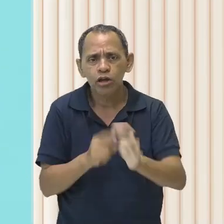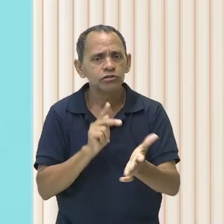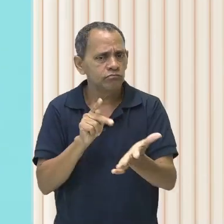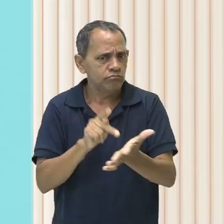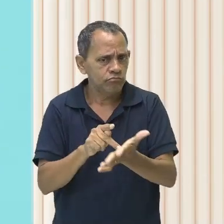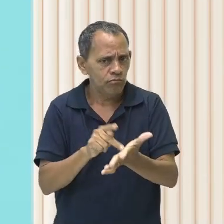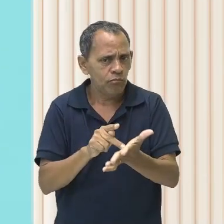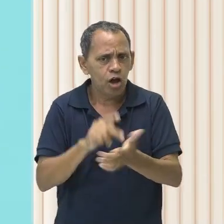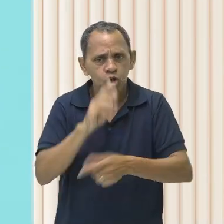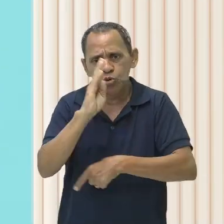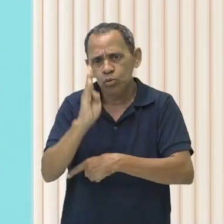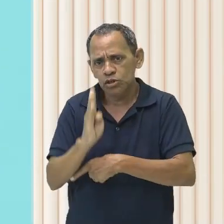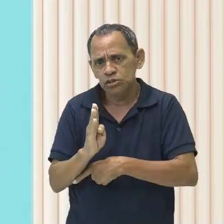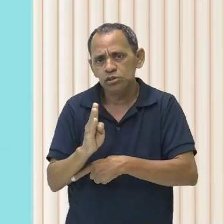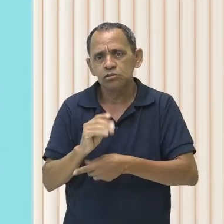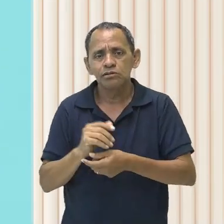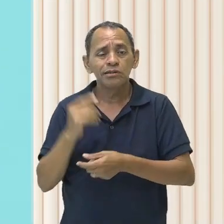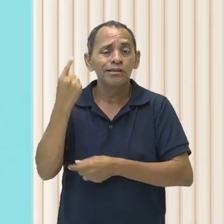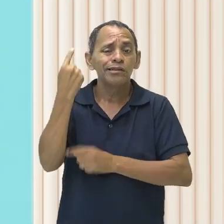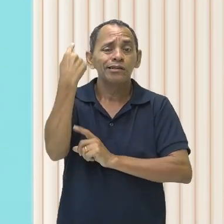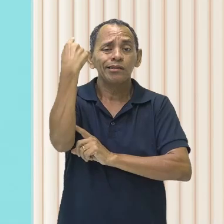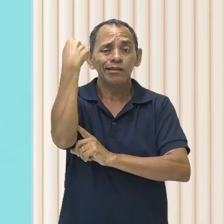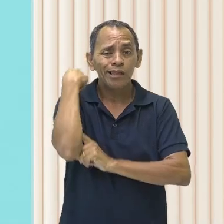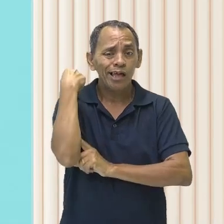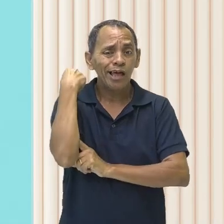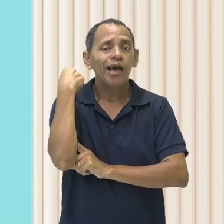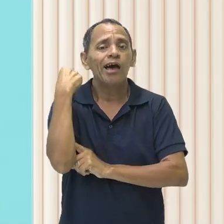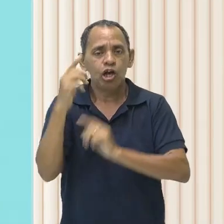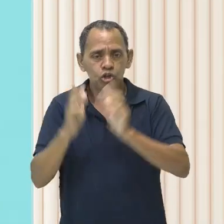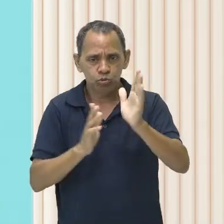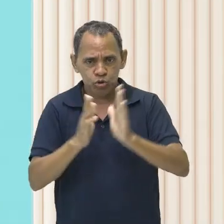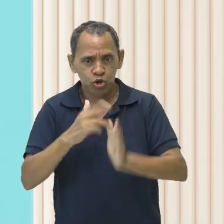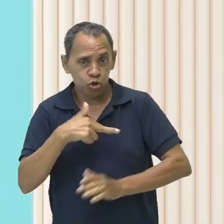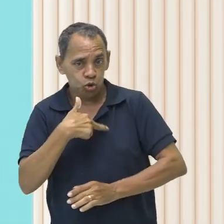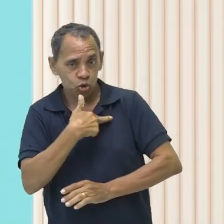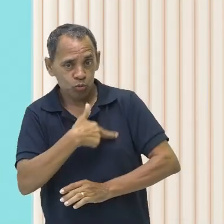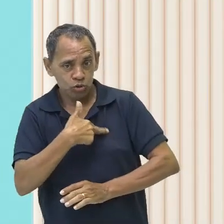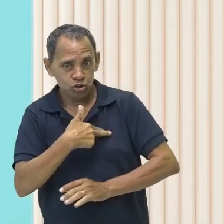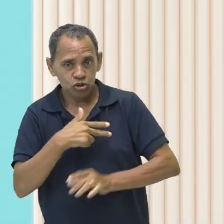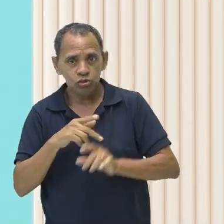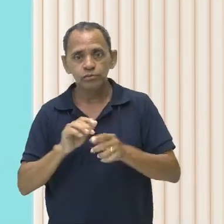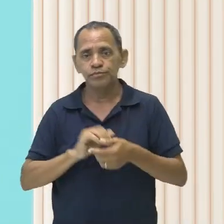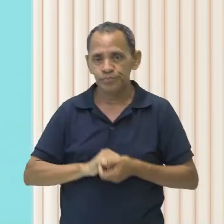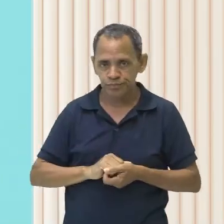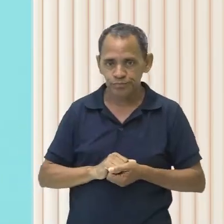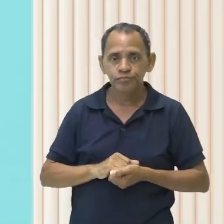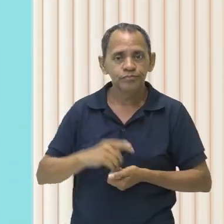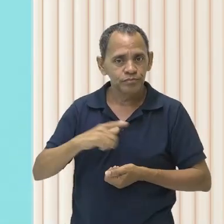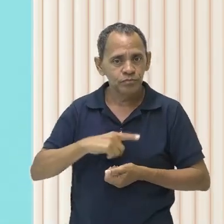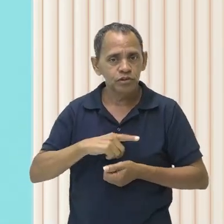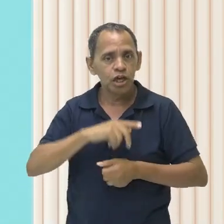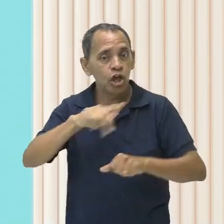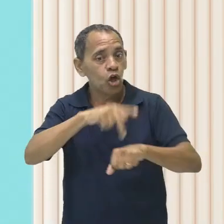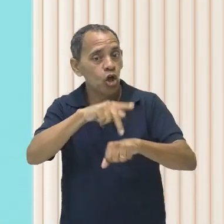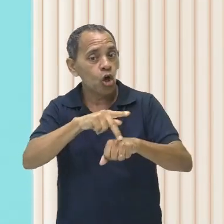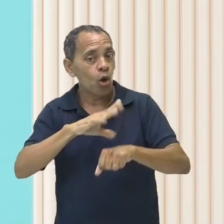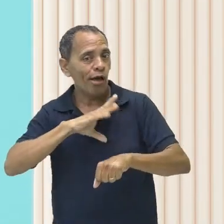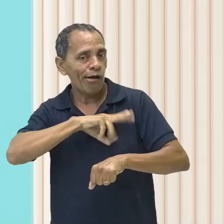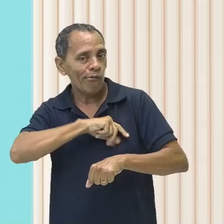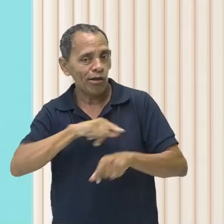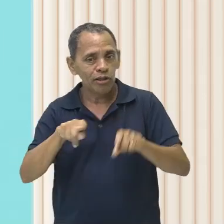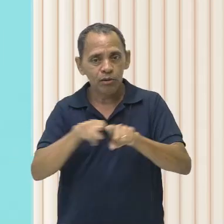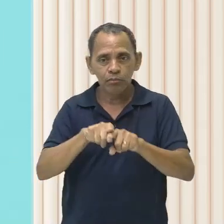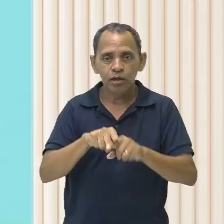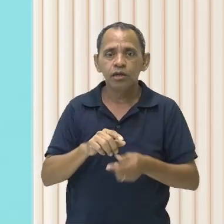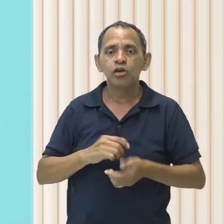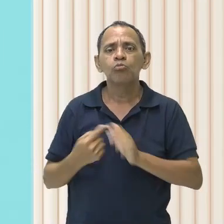verdadeiro Brasil, desde lá do romantismo, né? Lá na primeira fase do romantismo já vem essa questão do nacionalismo, vamos mostrar o que o Brasil... Tá.